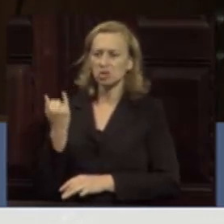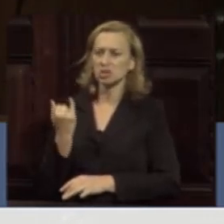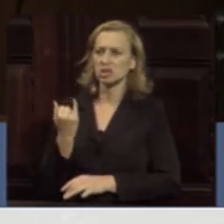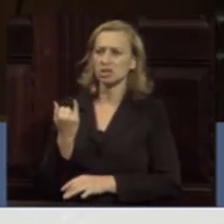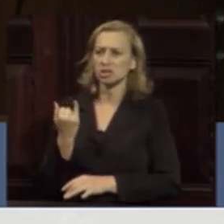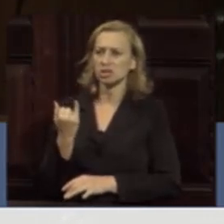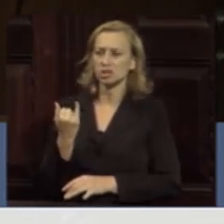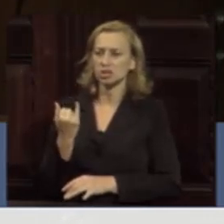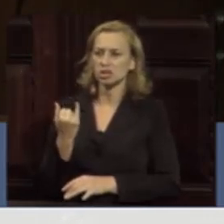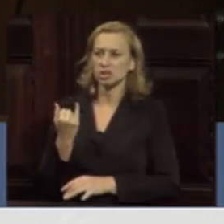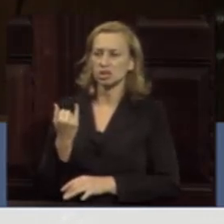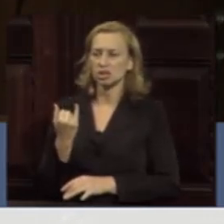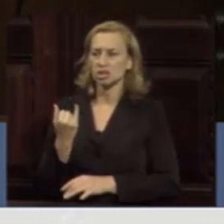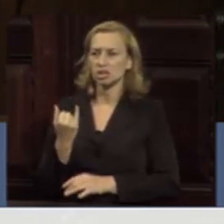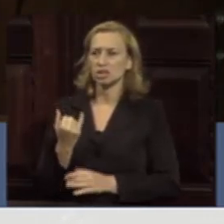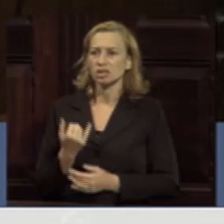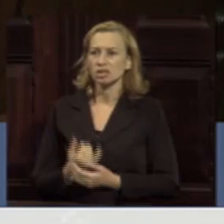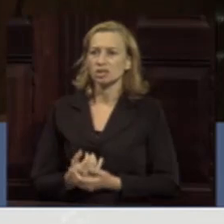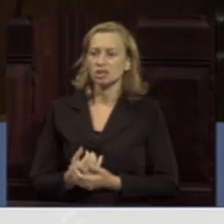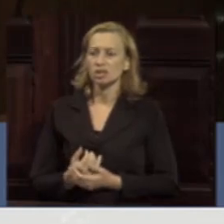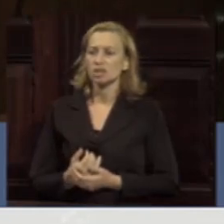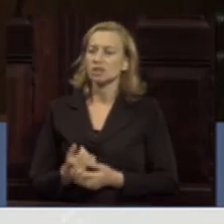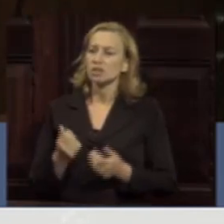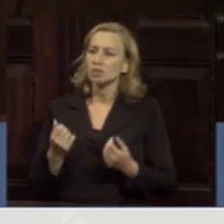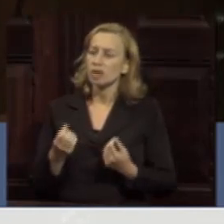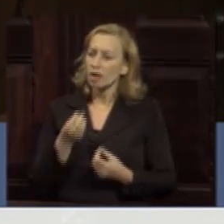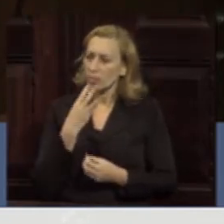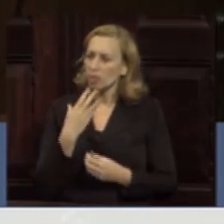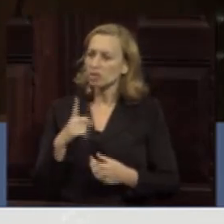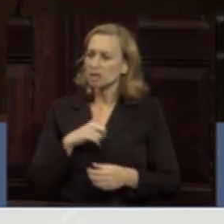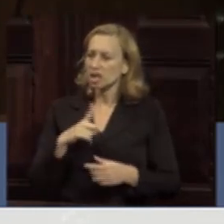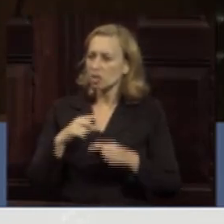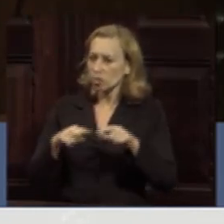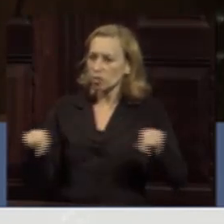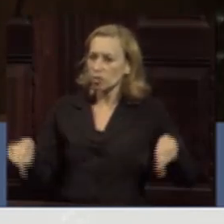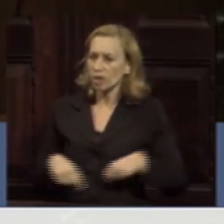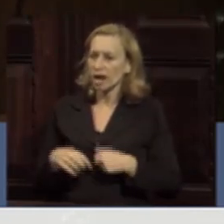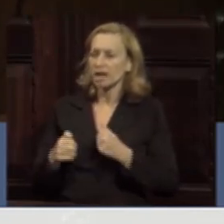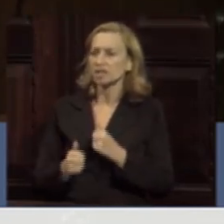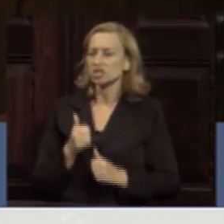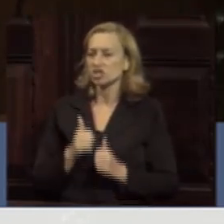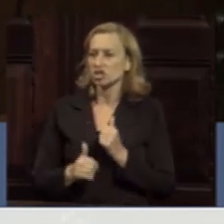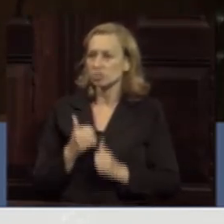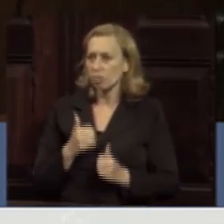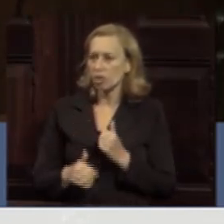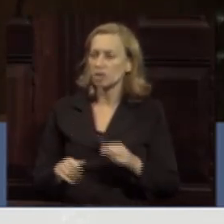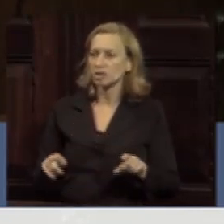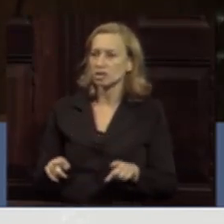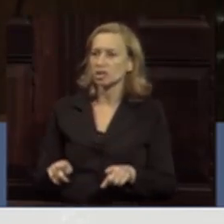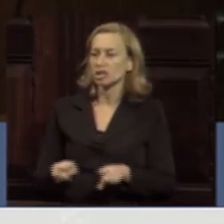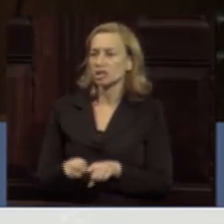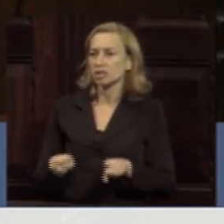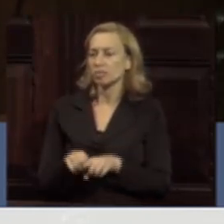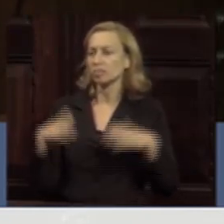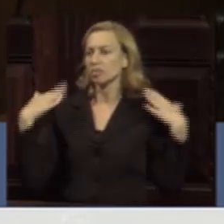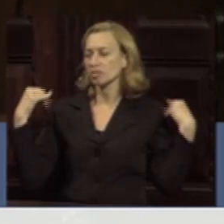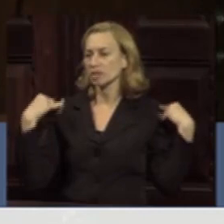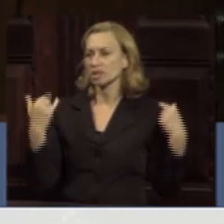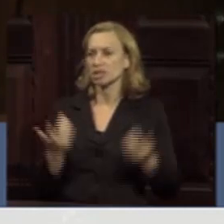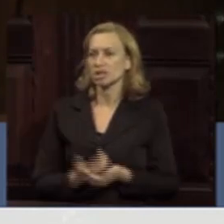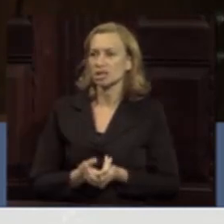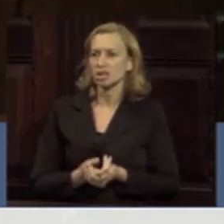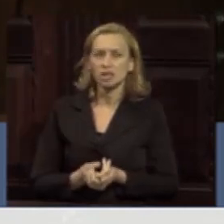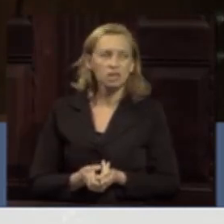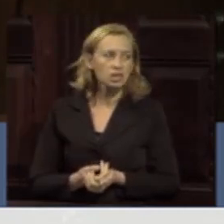a oportunidade da prática de esporte, de lazer. Isso para a gente é importante. Mas, ora, prefeito, nós temos